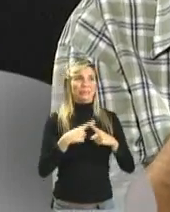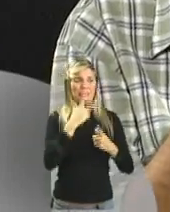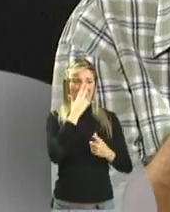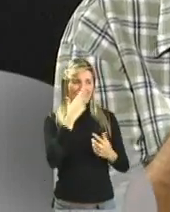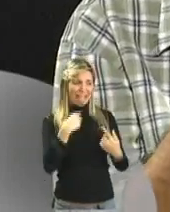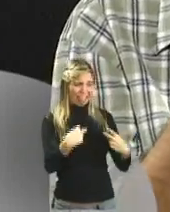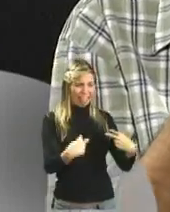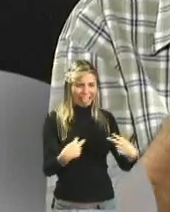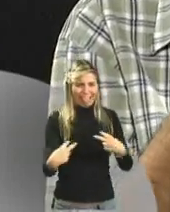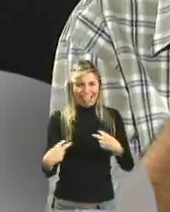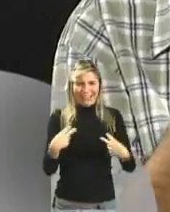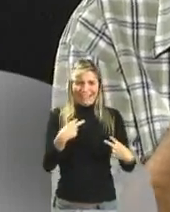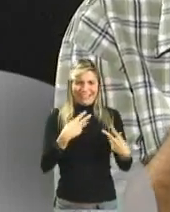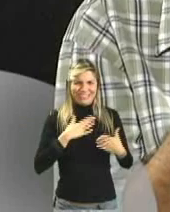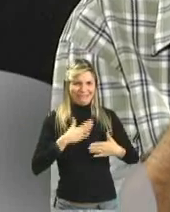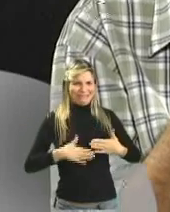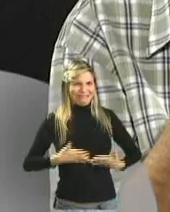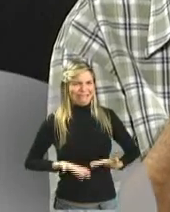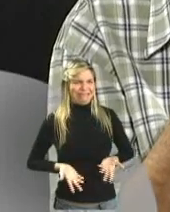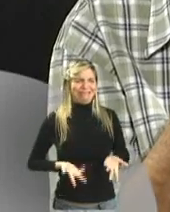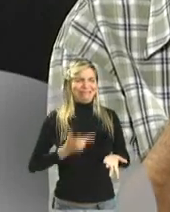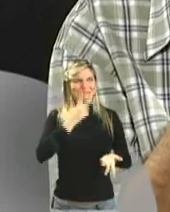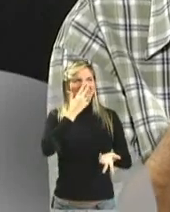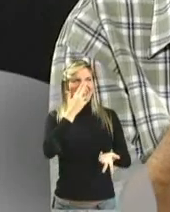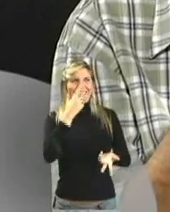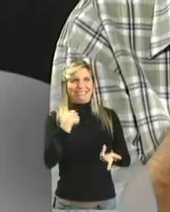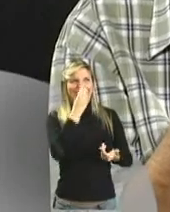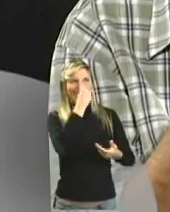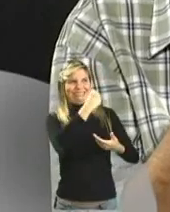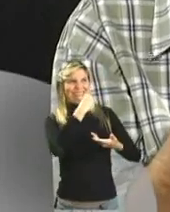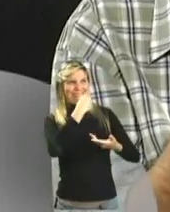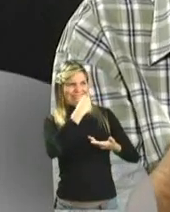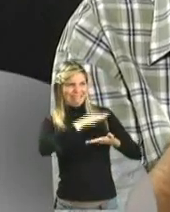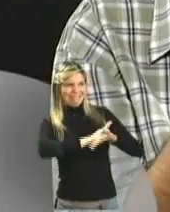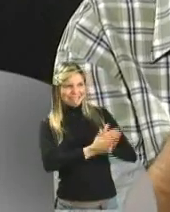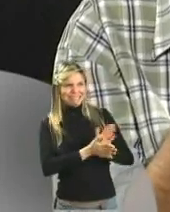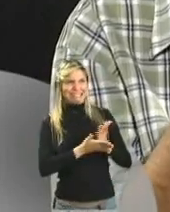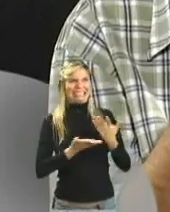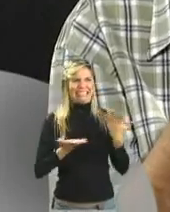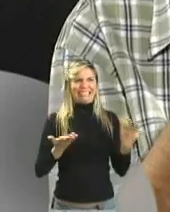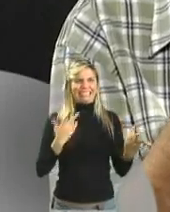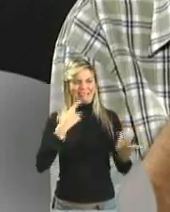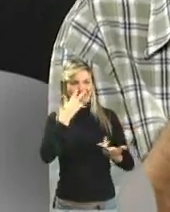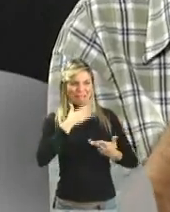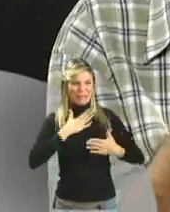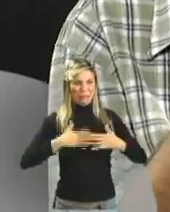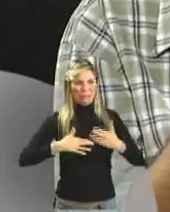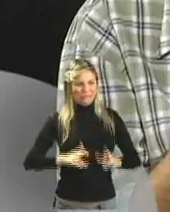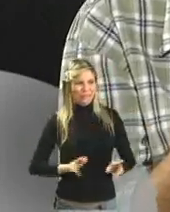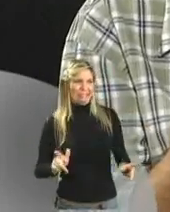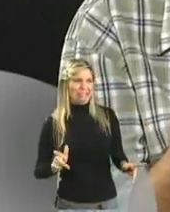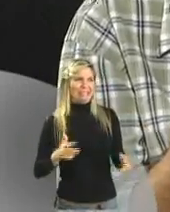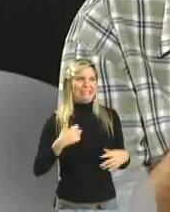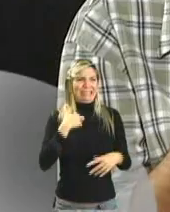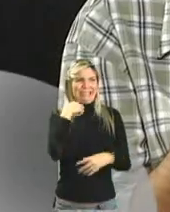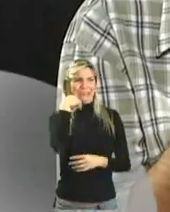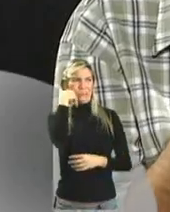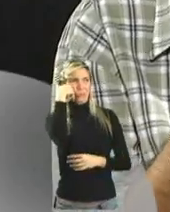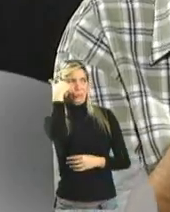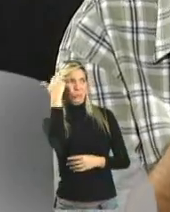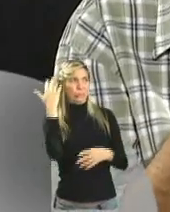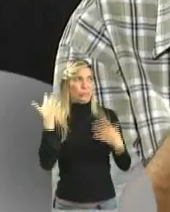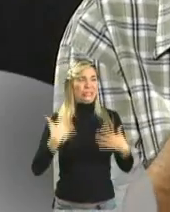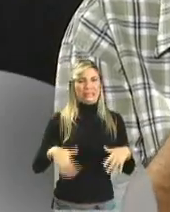relação sexual muito mais por um autoconceito, autoimagem e uma desfiguração do seu próprio corpo